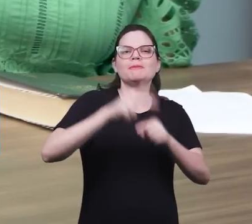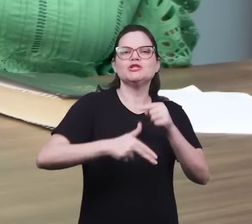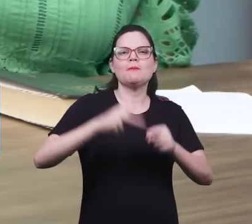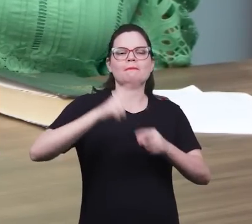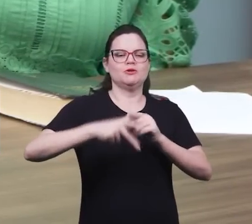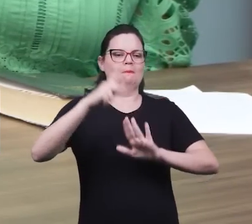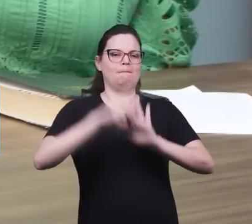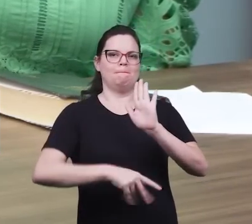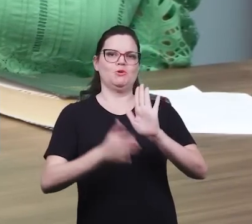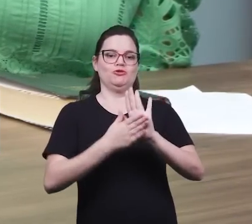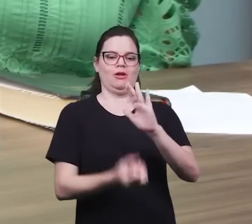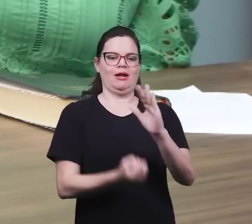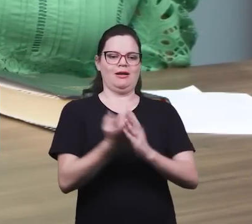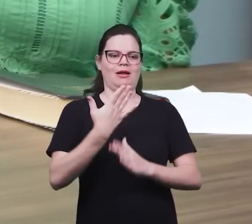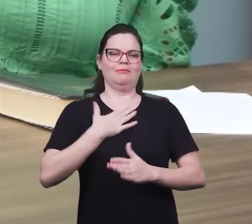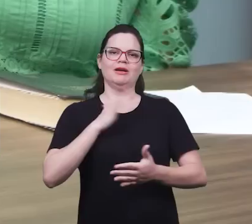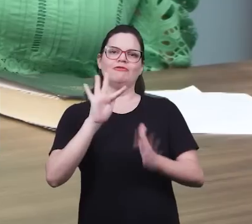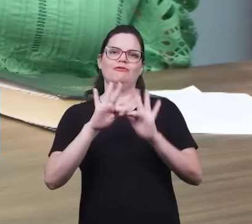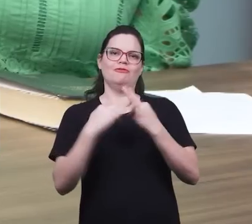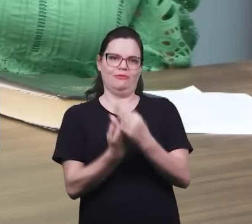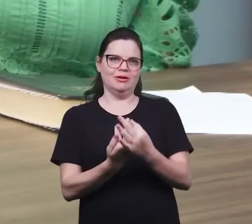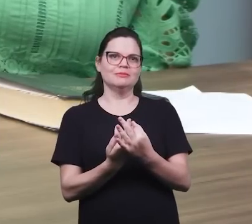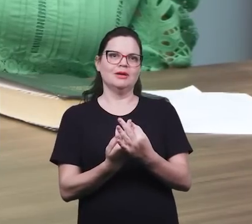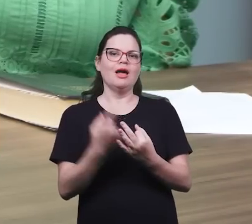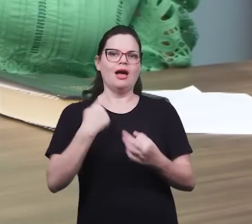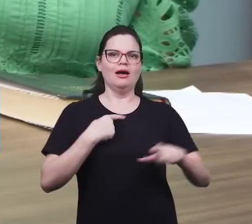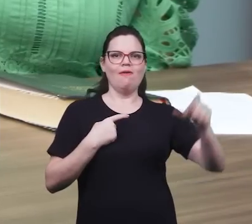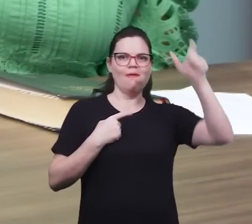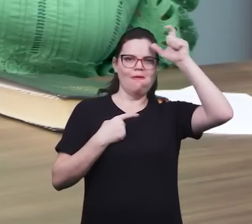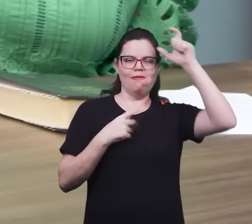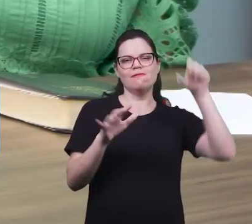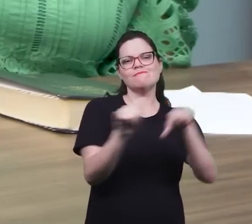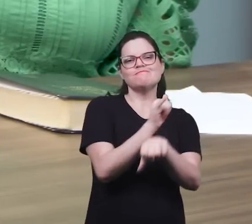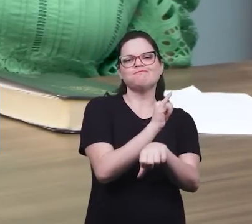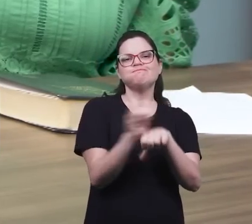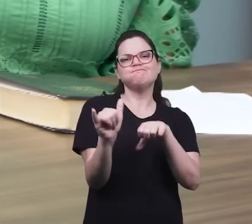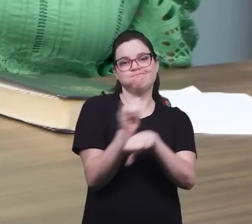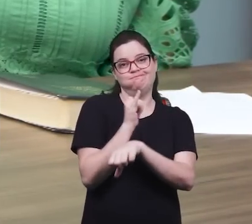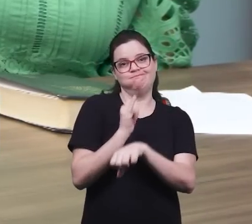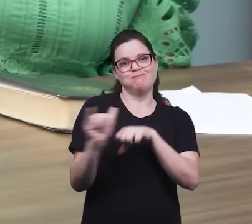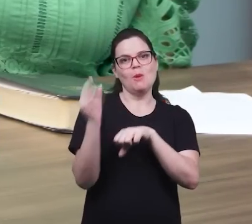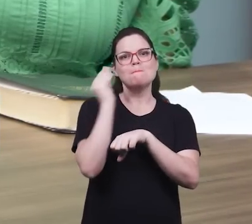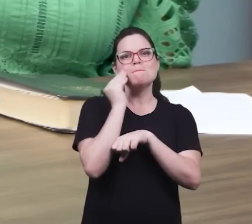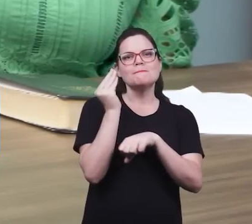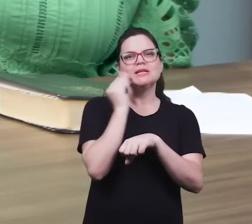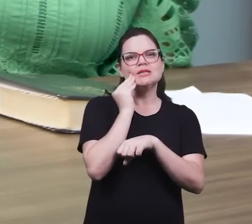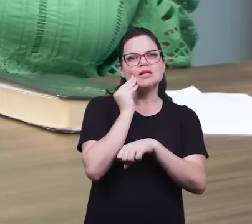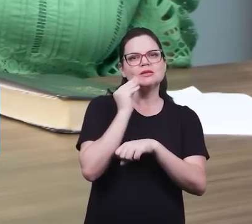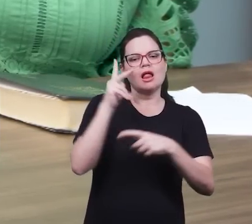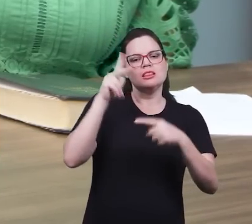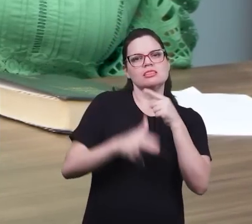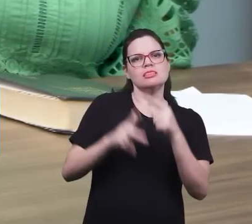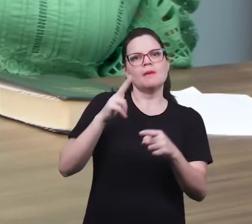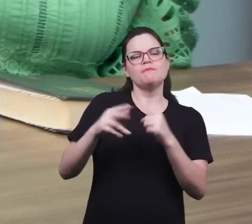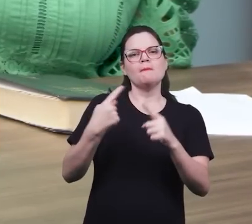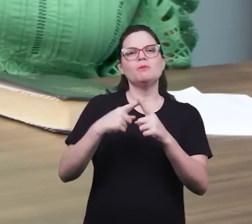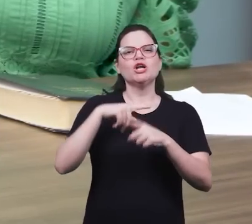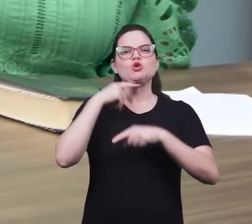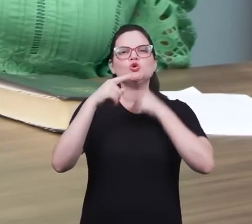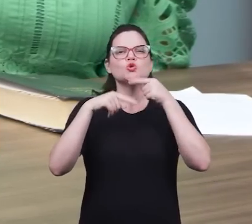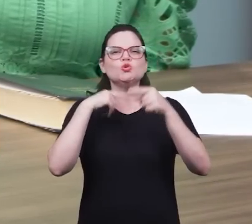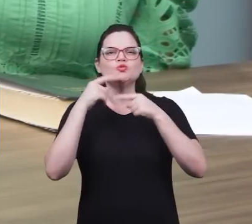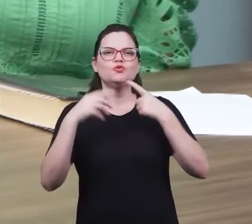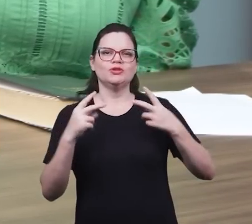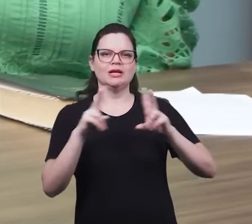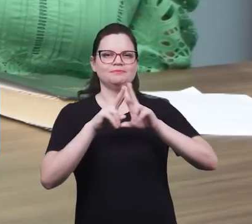no coração. Eu acho que é uma artimanha, né, do adversário agir dessa forma para colocar dúvidas num